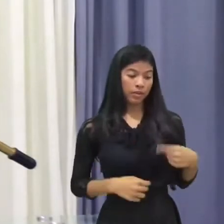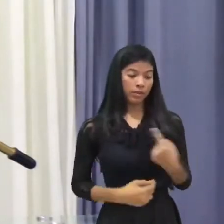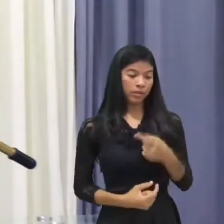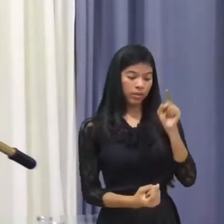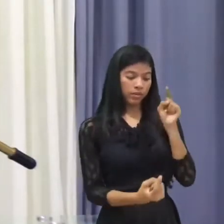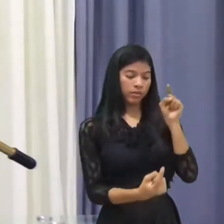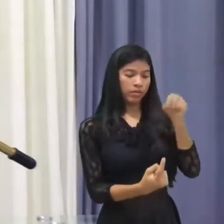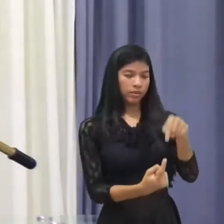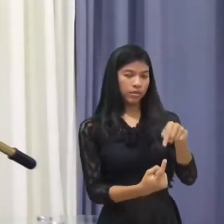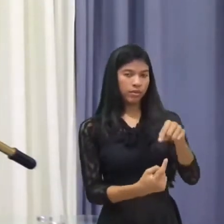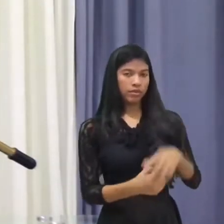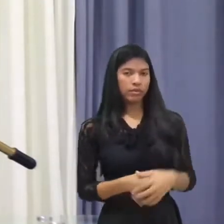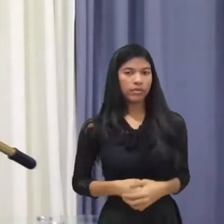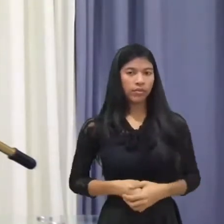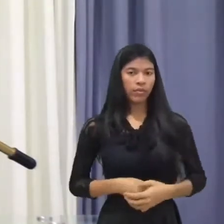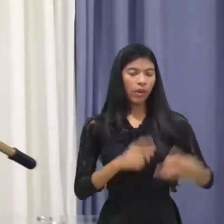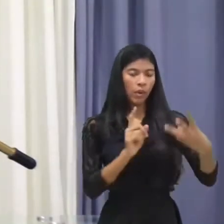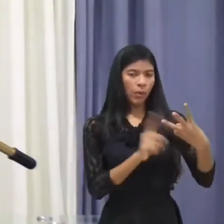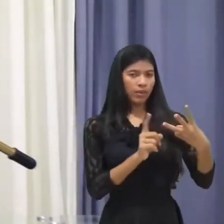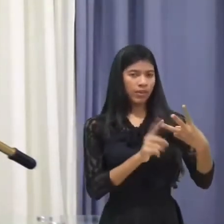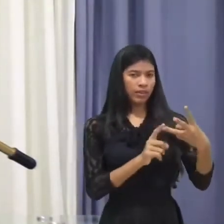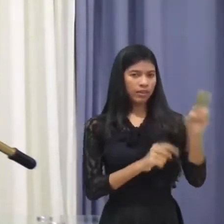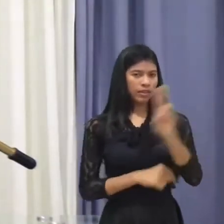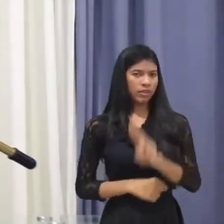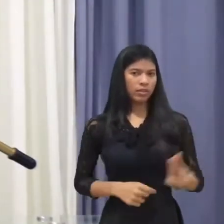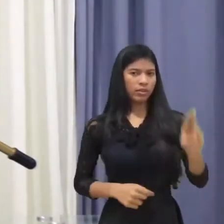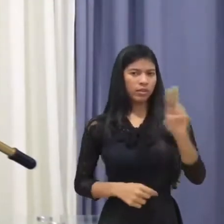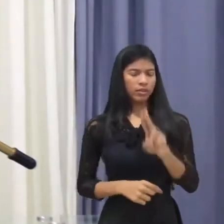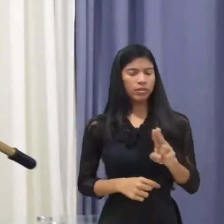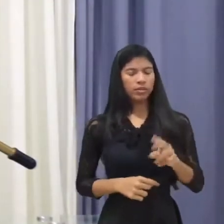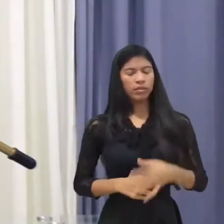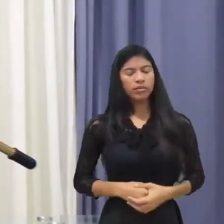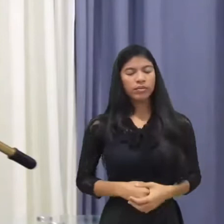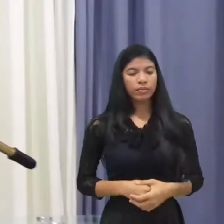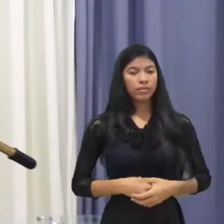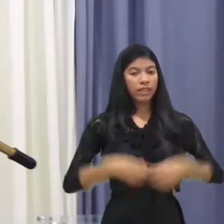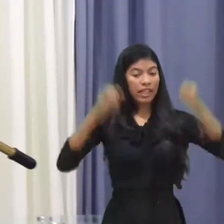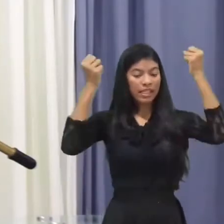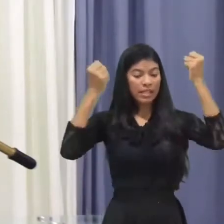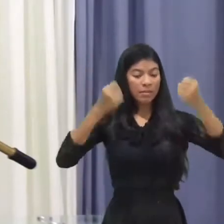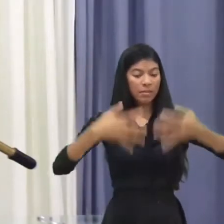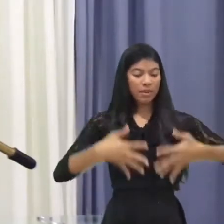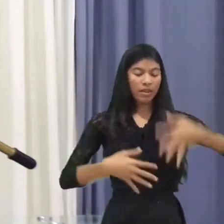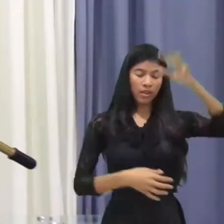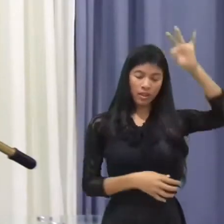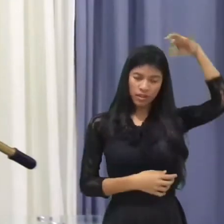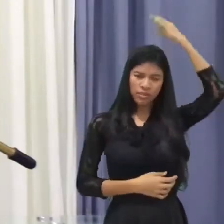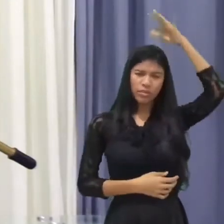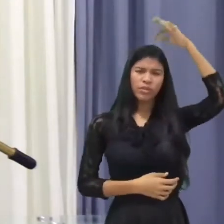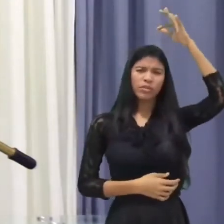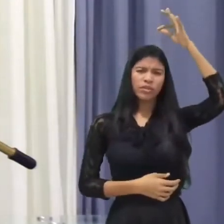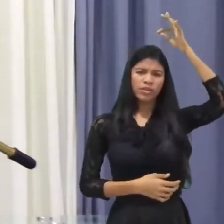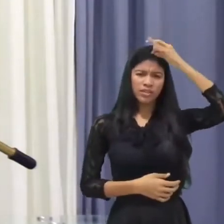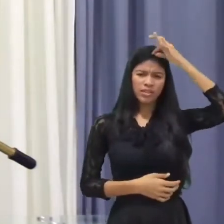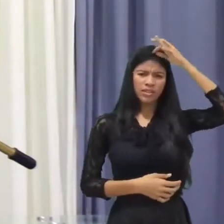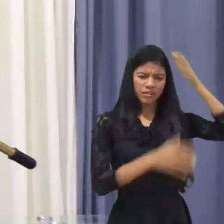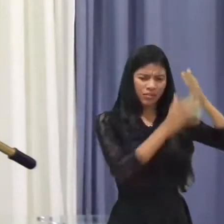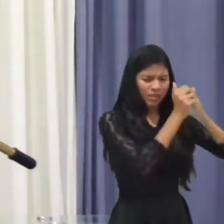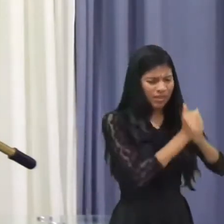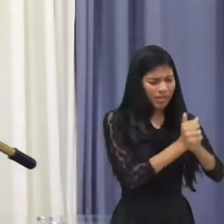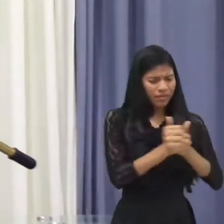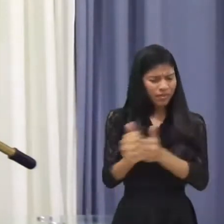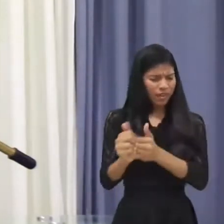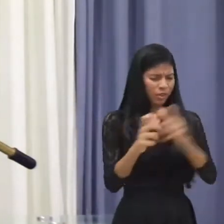uso é mais significativo. Diz respeito ao Espírito Santo, levando alguém de um lugar para